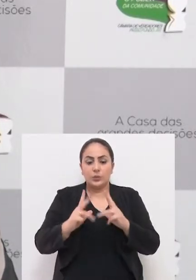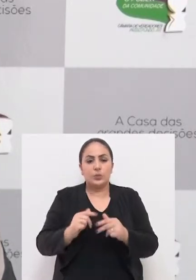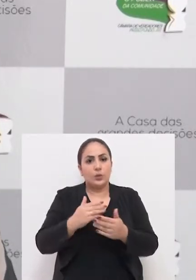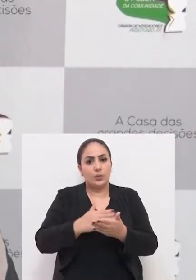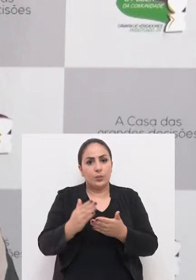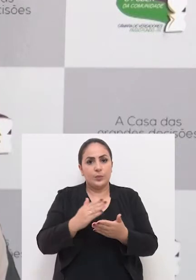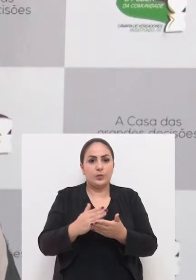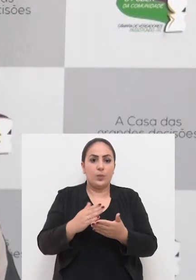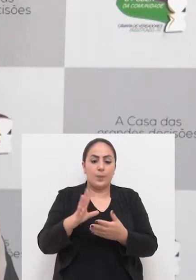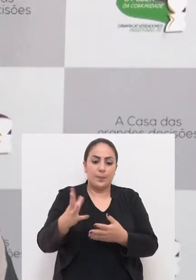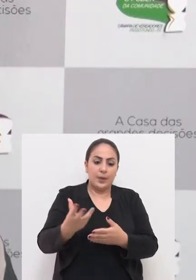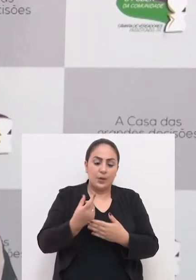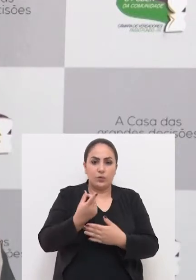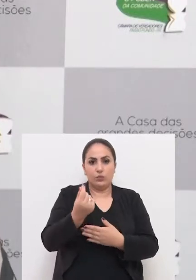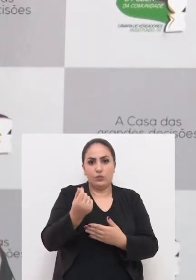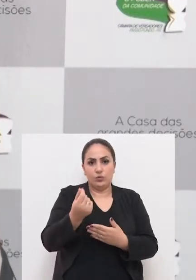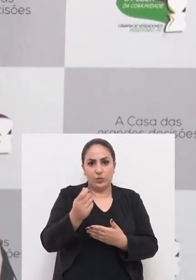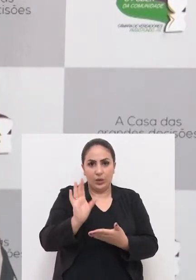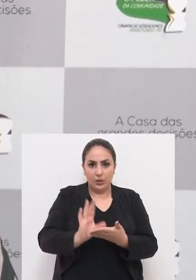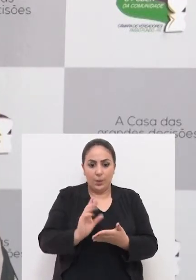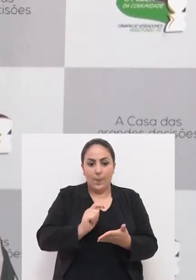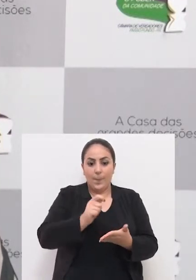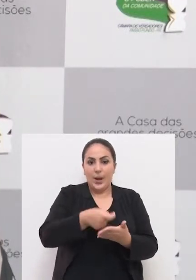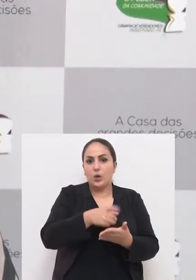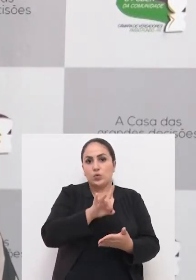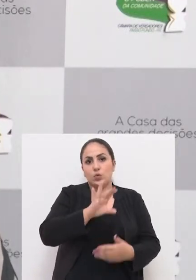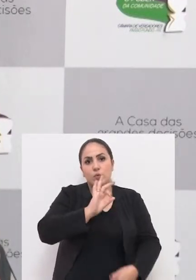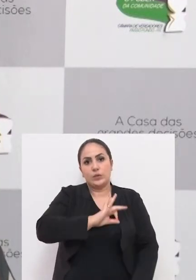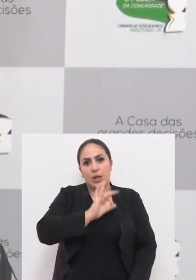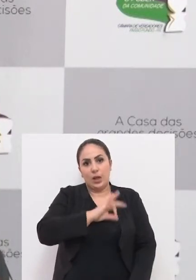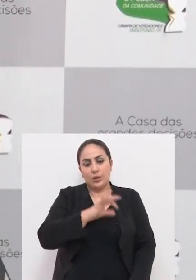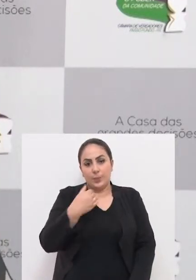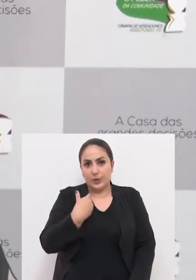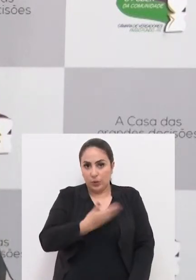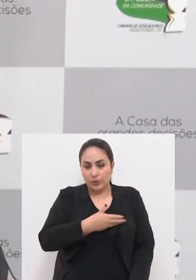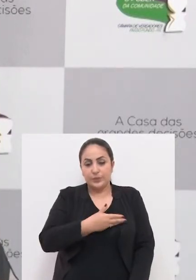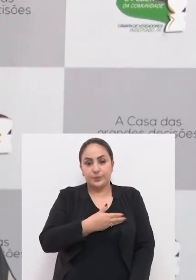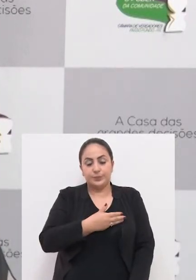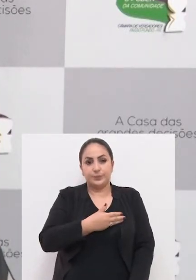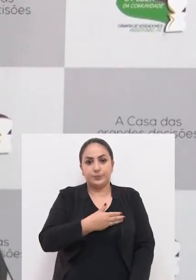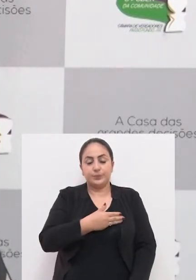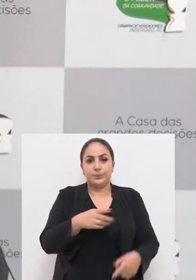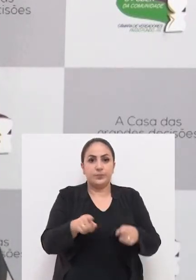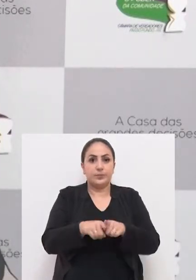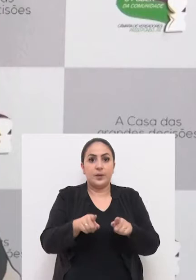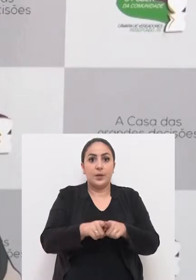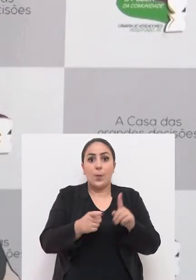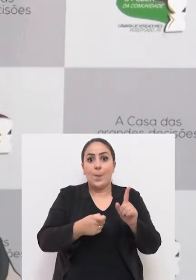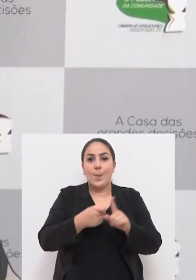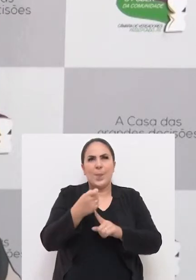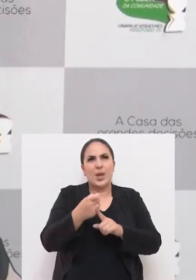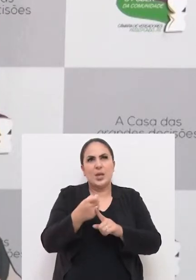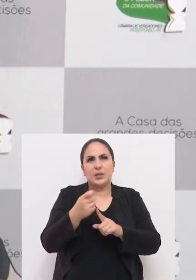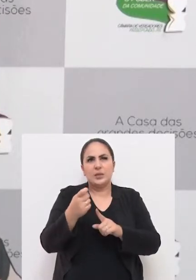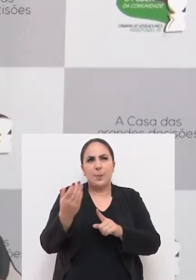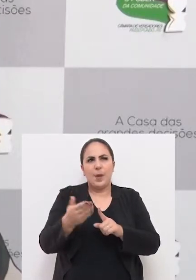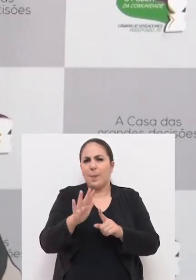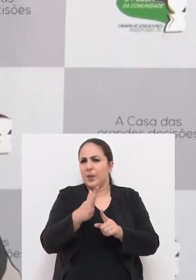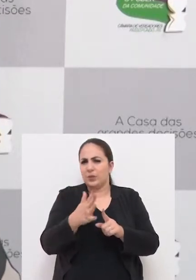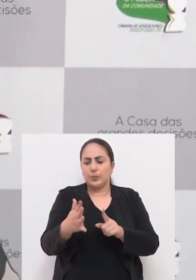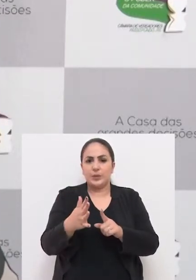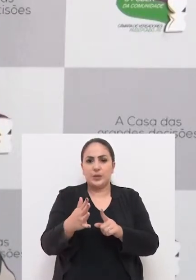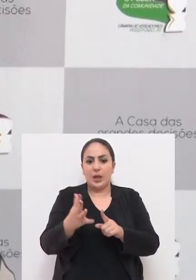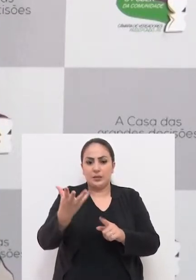ali foi retido um dinheiro, foi pago só o salário para nós. E há 1 mês